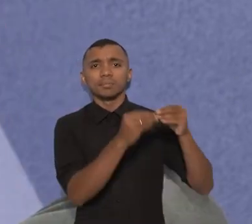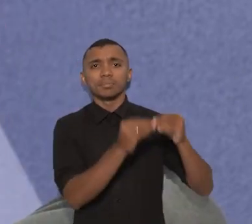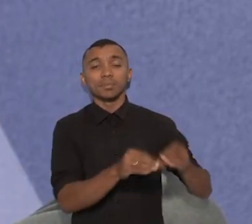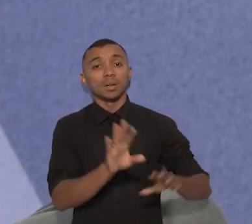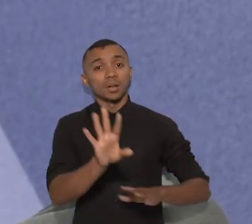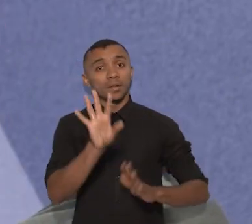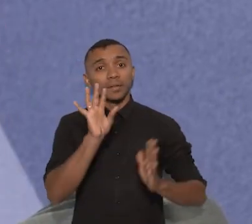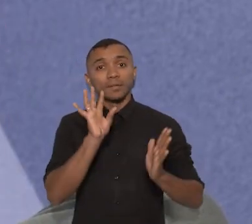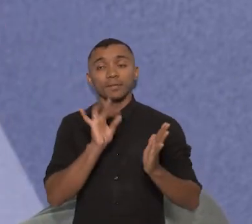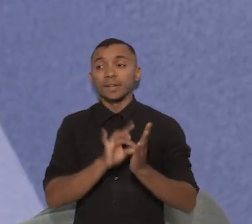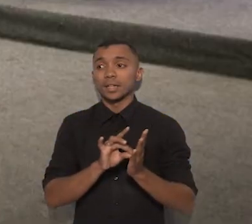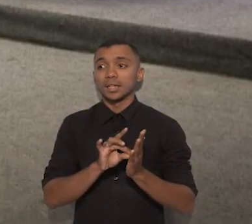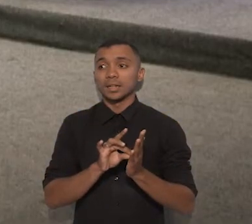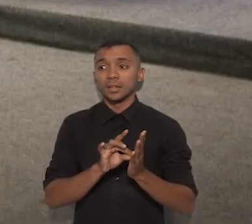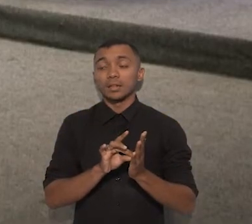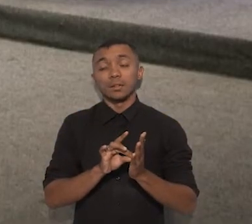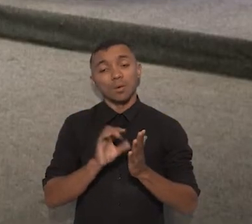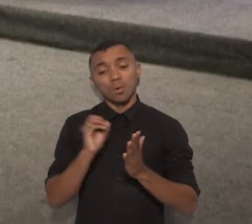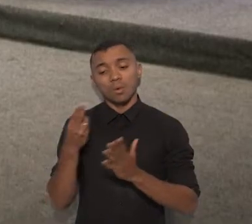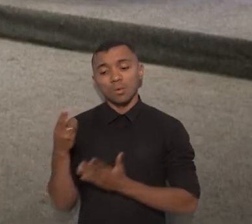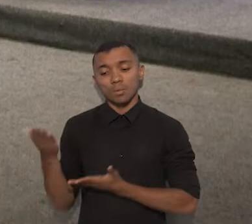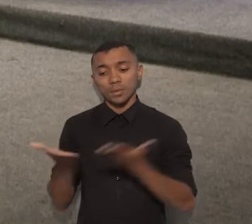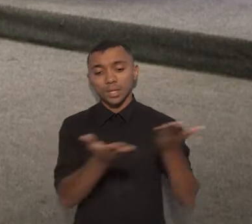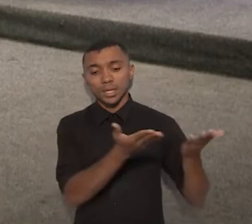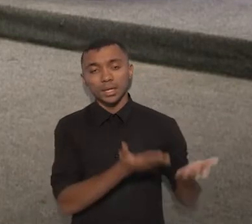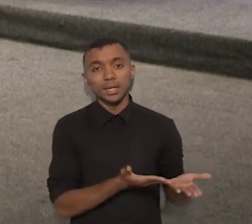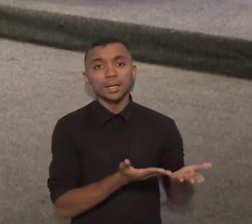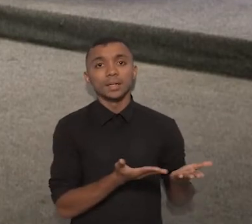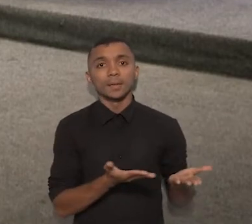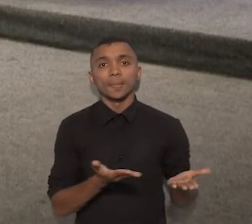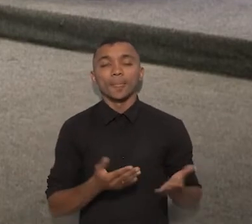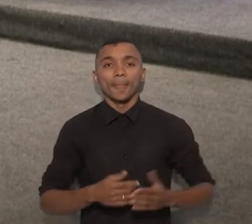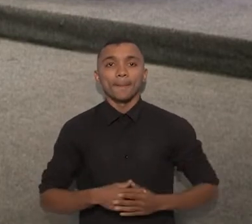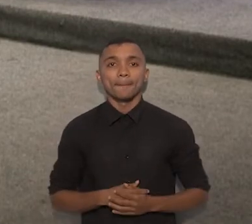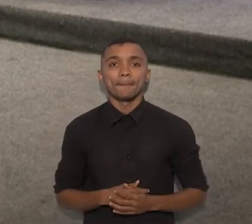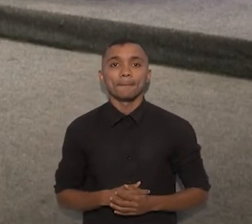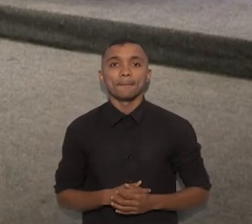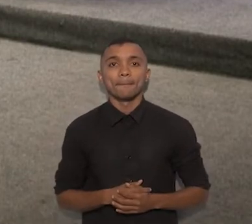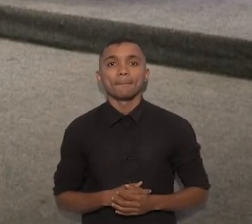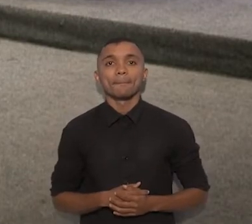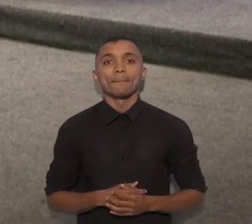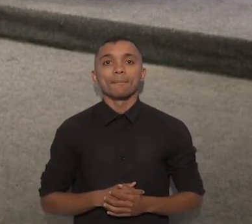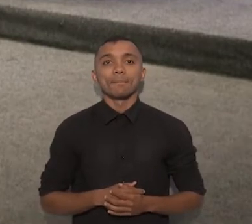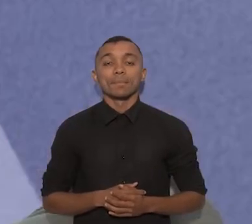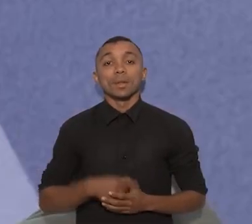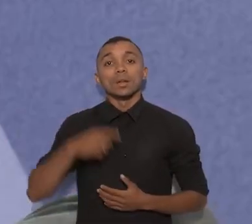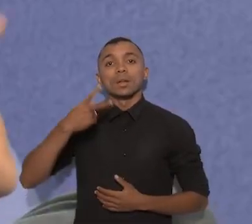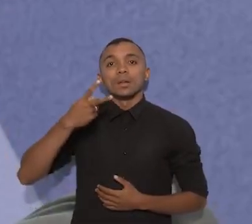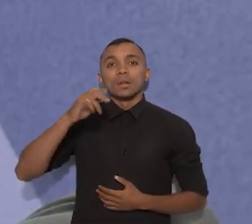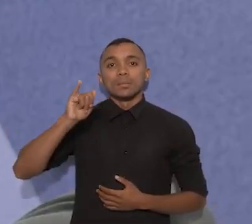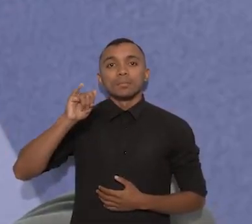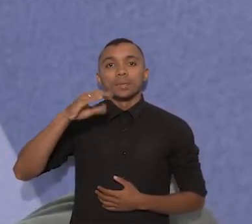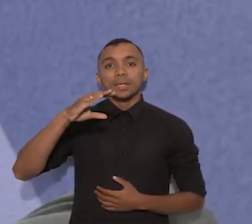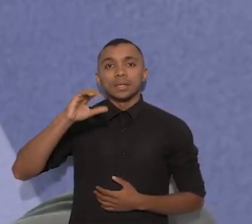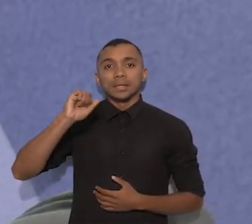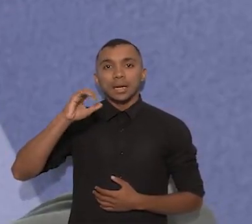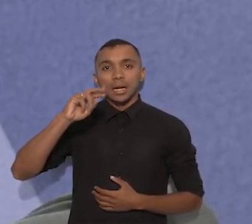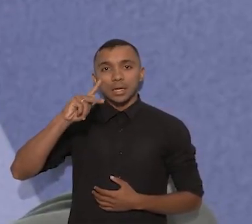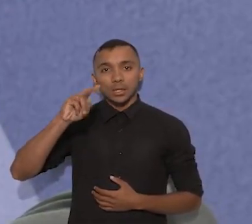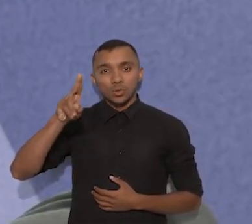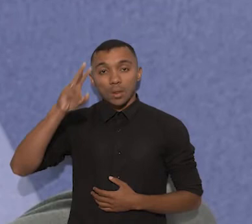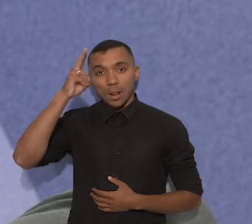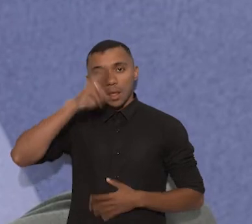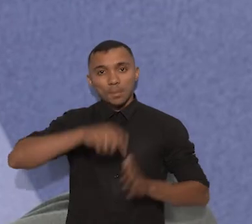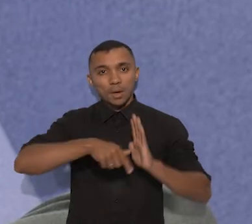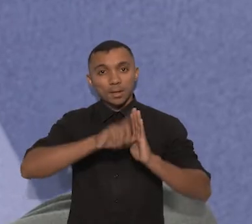em relação... Mas pode preservar também. Pode preservar. Porque se ele vai lá e entrega exatamente, o jogo... E o detalhe é que o Pikachu é aquela mesma coisa que eu falei do time da